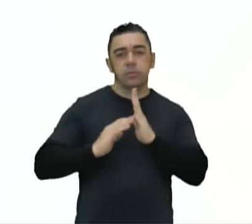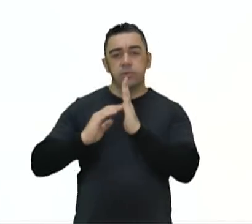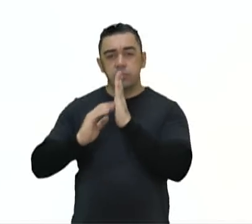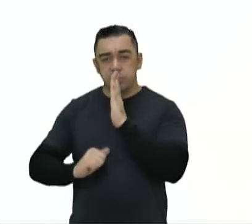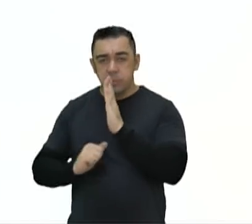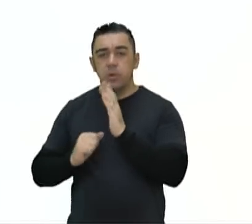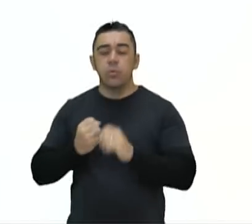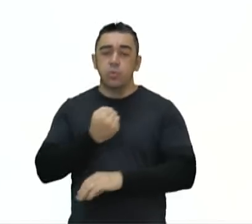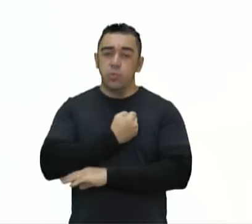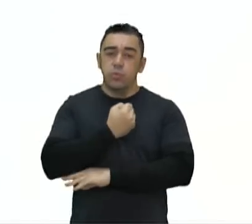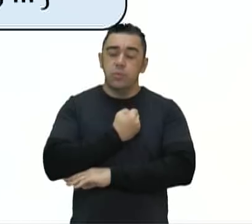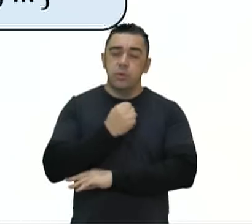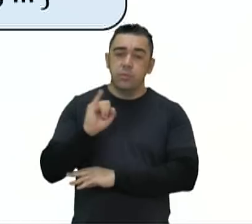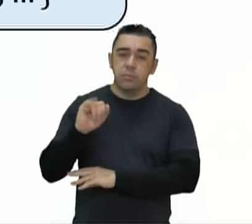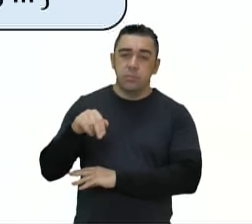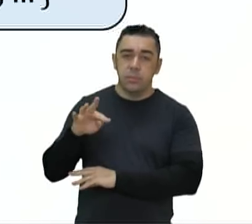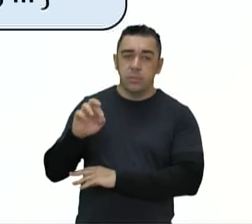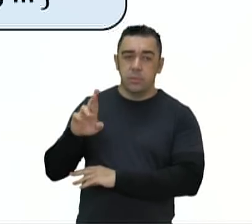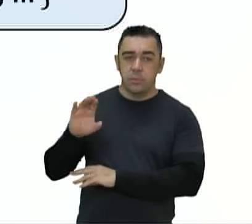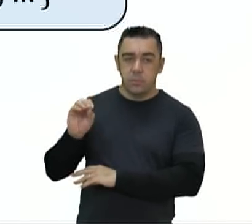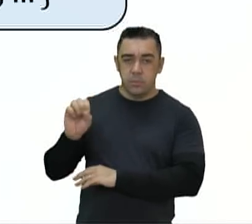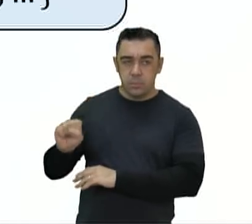subtração dos números inteiros.